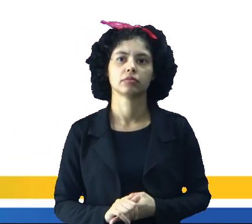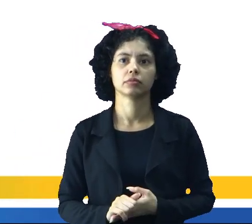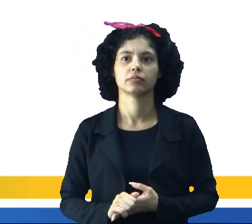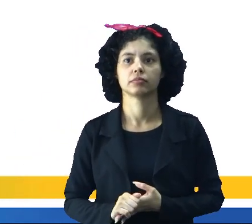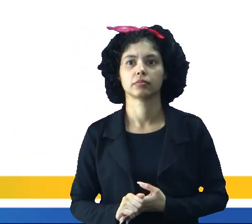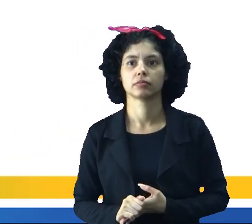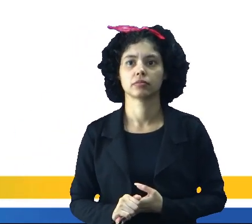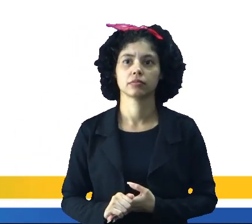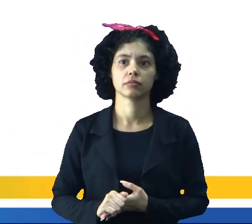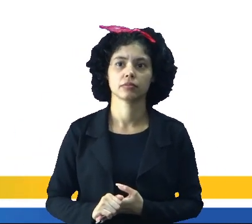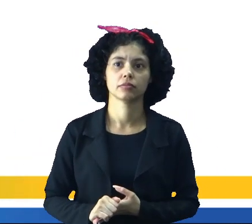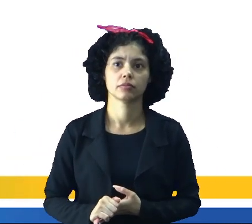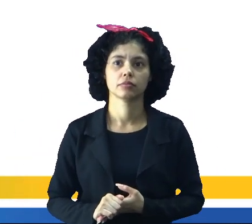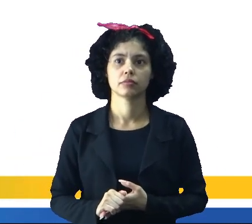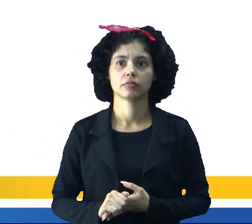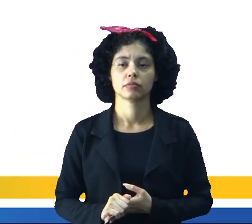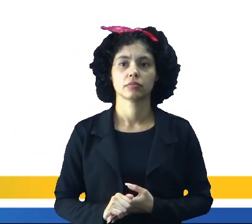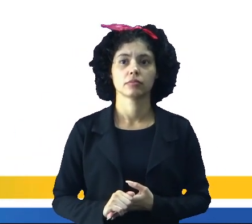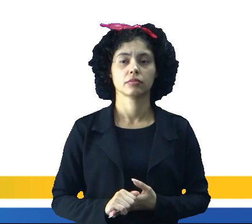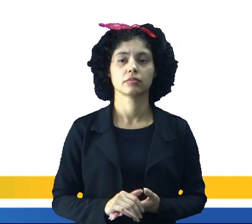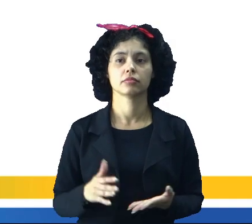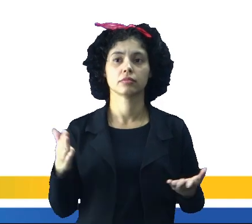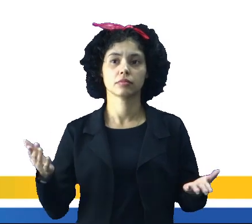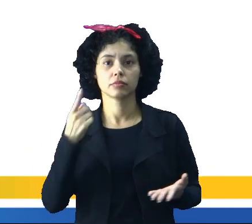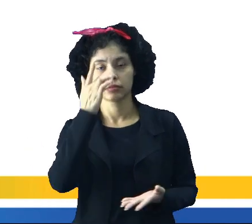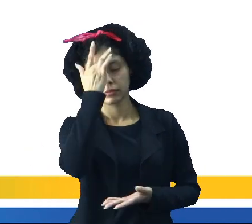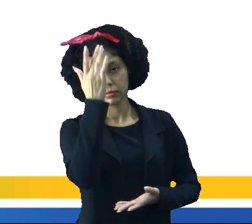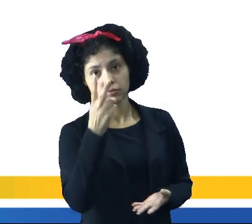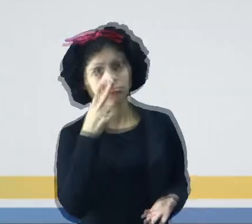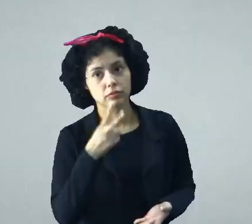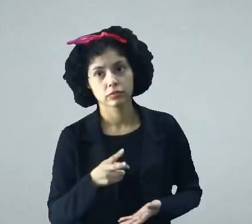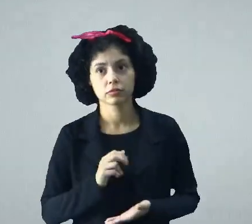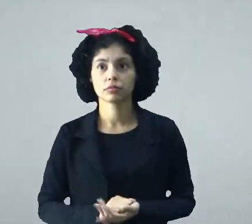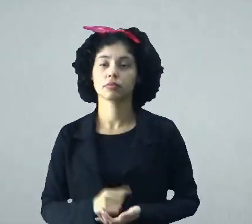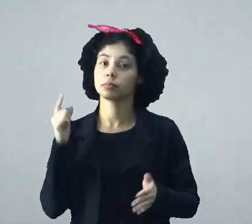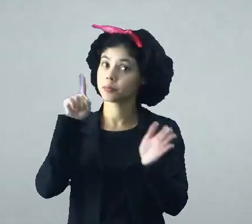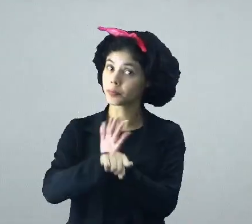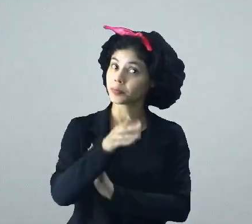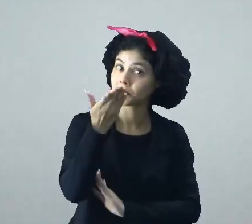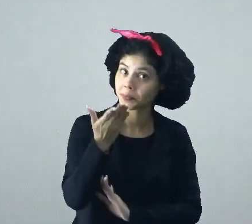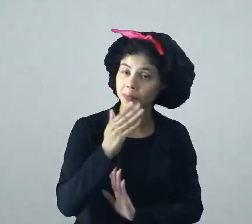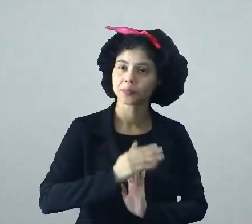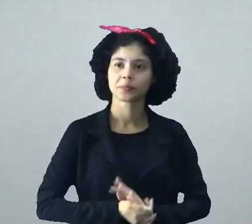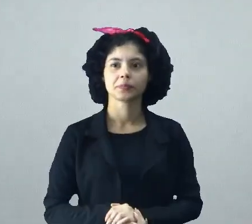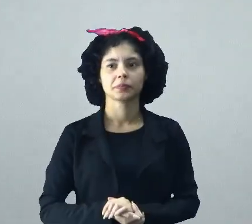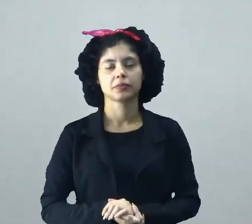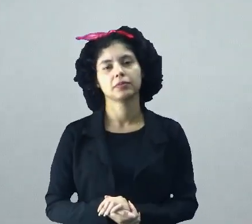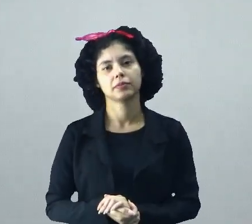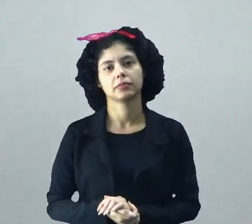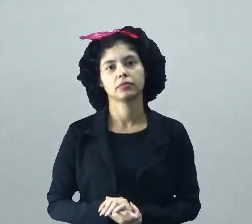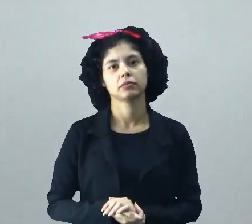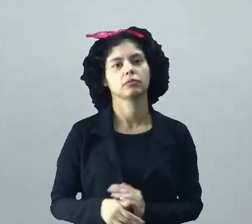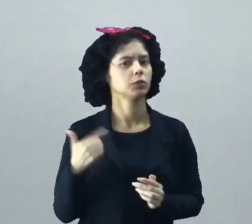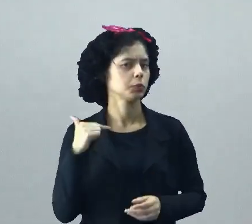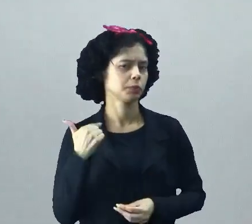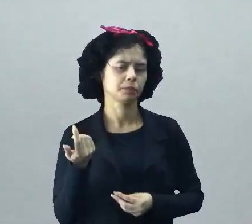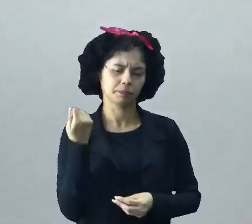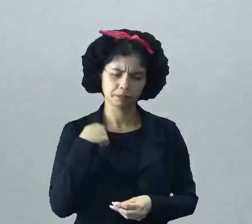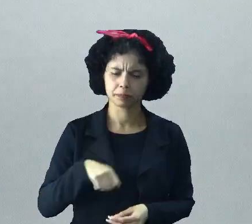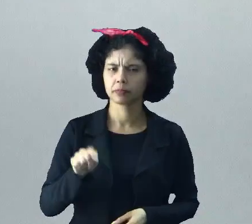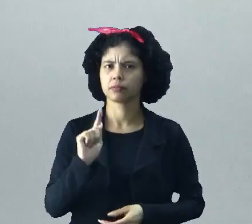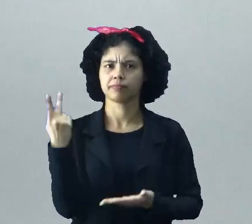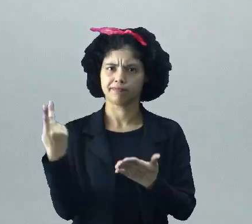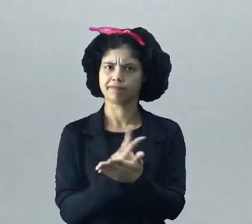centímetros. Tá, pessoal? Então fica fácil da gente ver uma questão dessa. Não tem como a